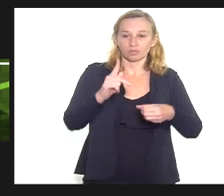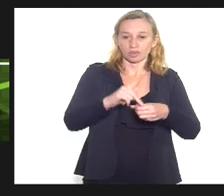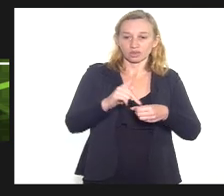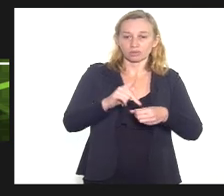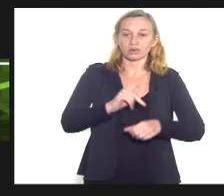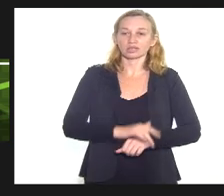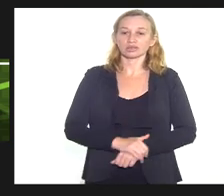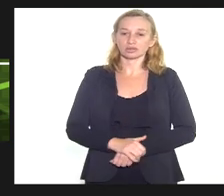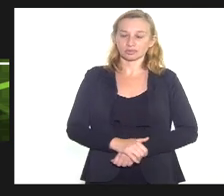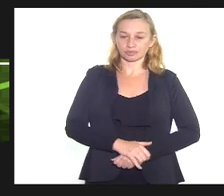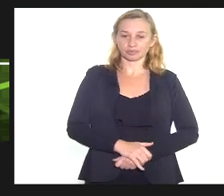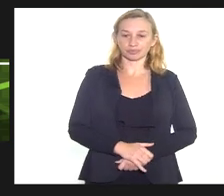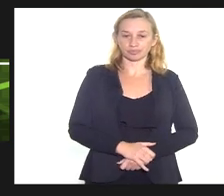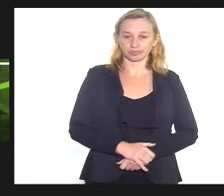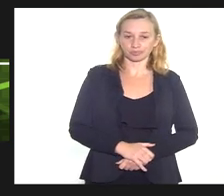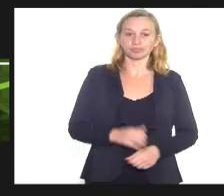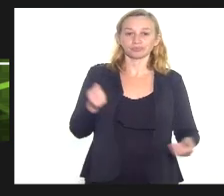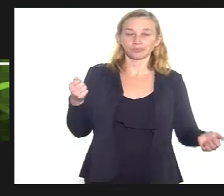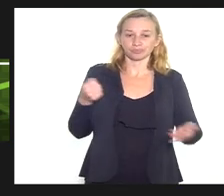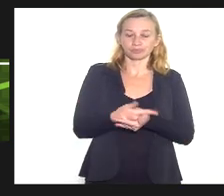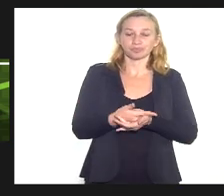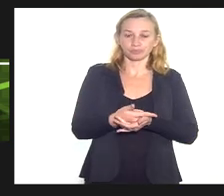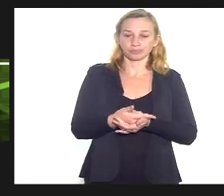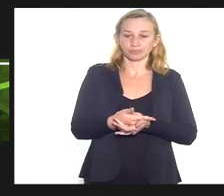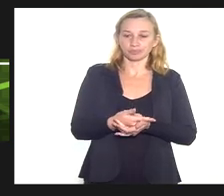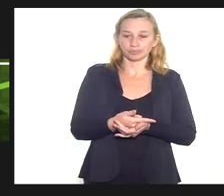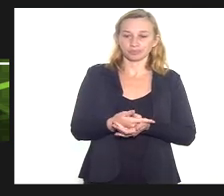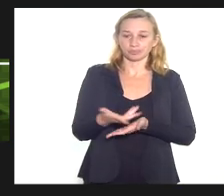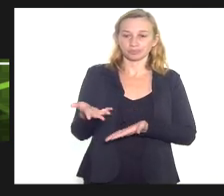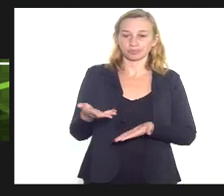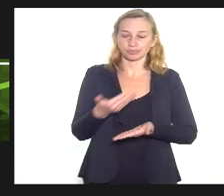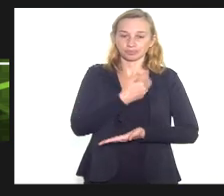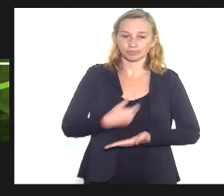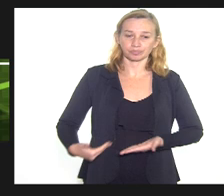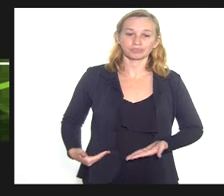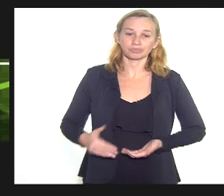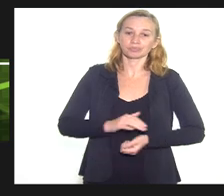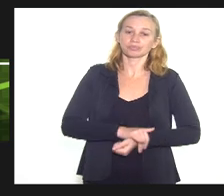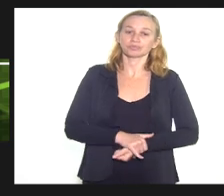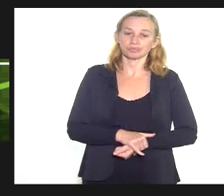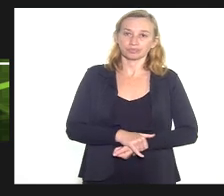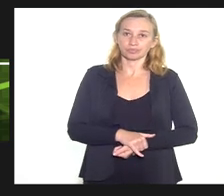para o pagamento da participação governamental.